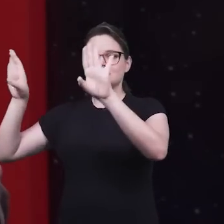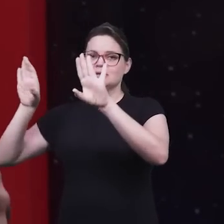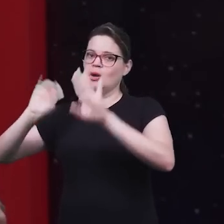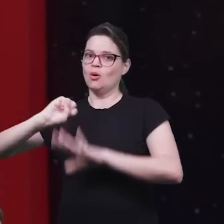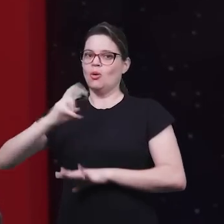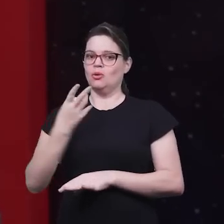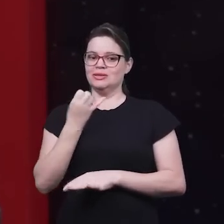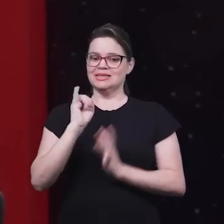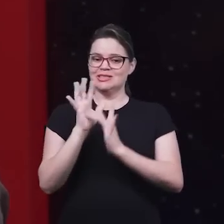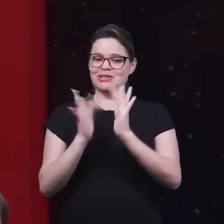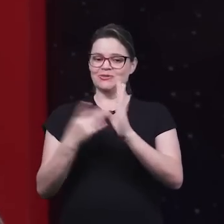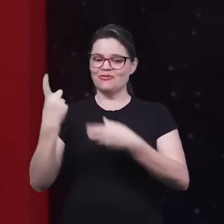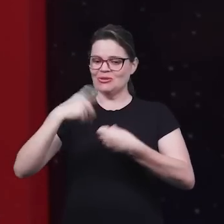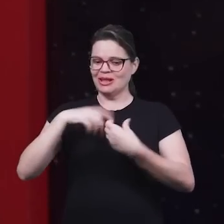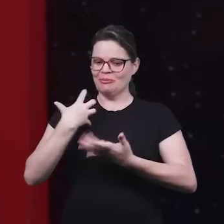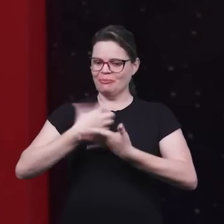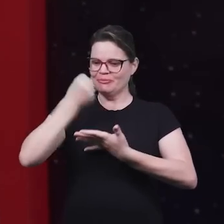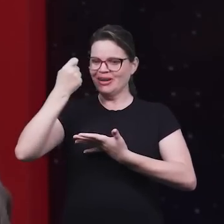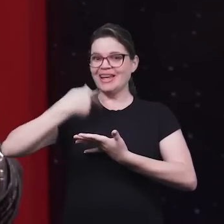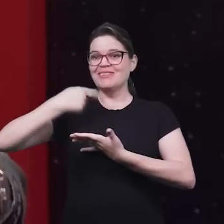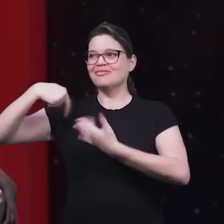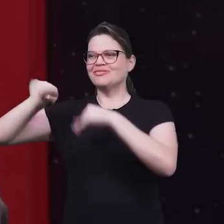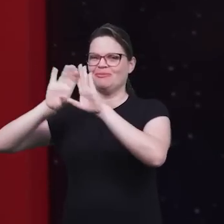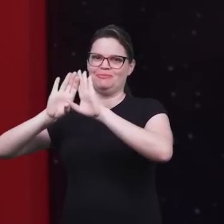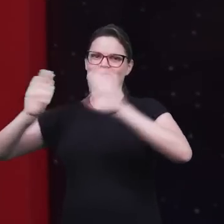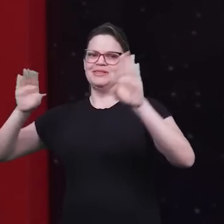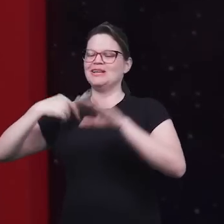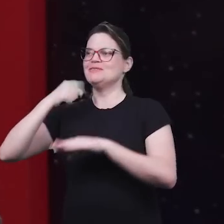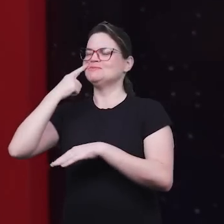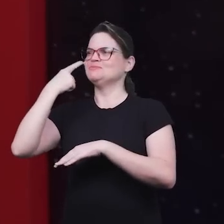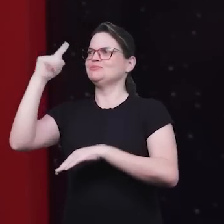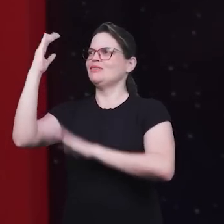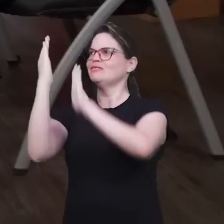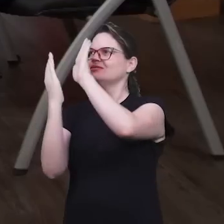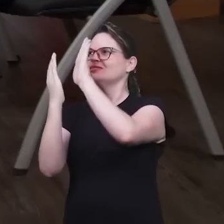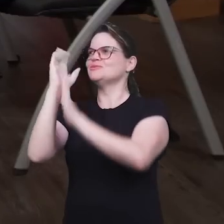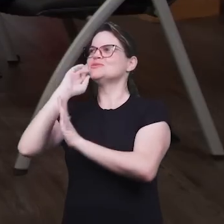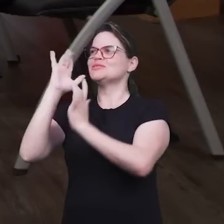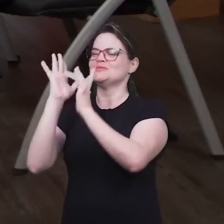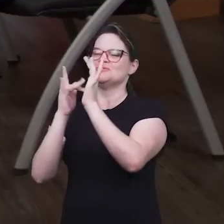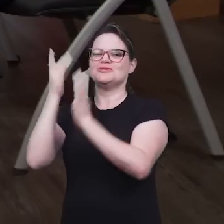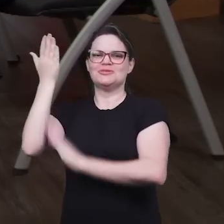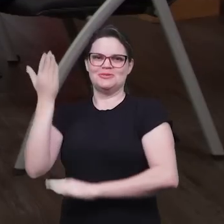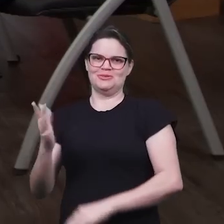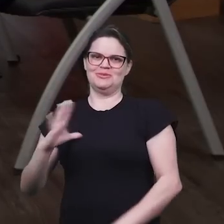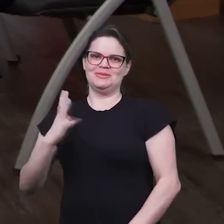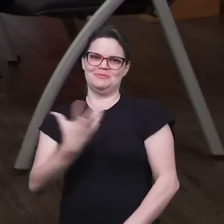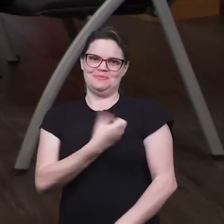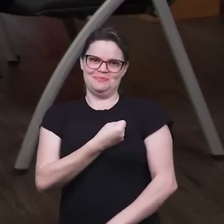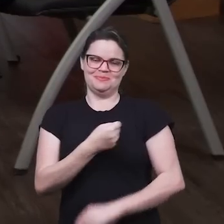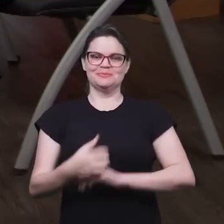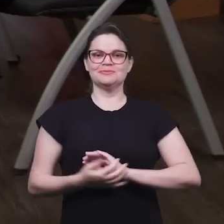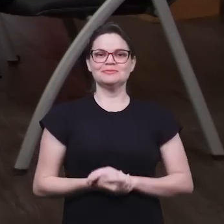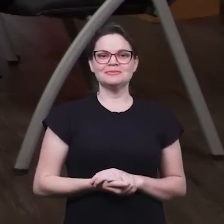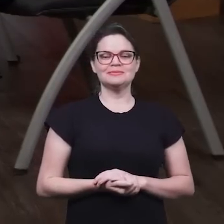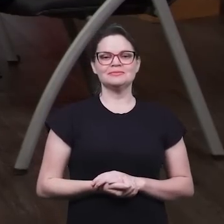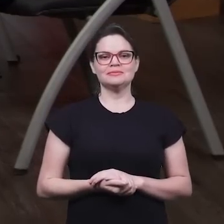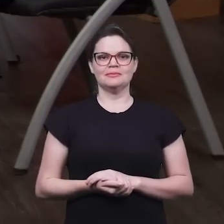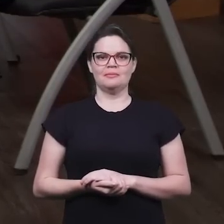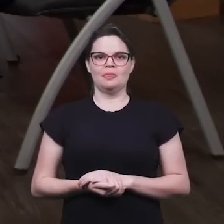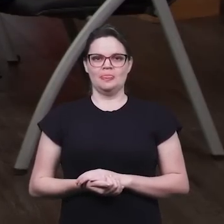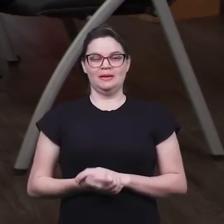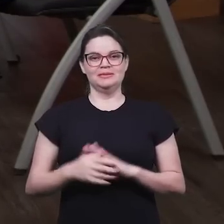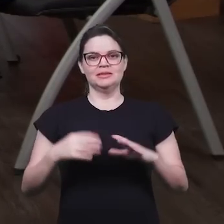Nós estaremos um dia vendo o nosso Salvador face a face. Glórias a Deus. Agora, quando